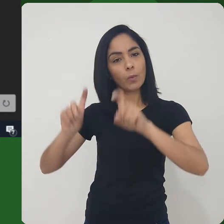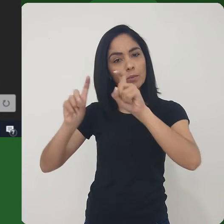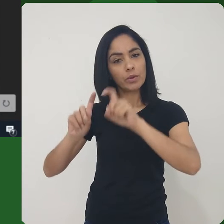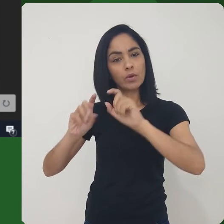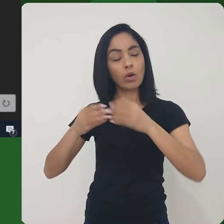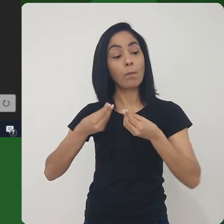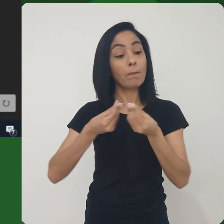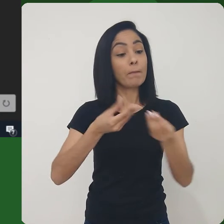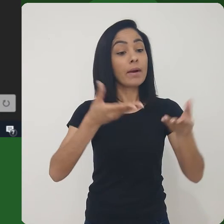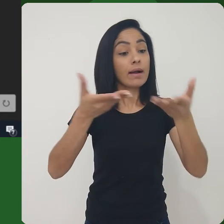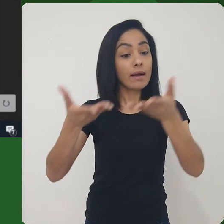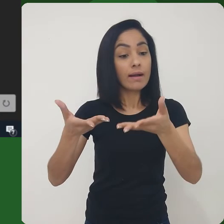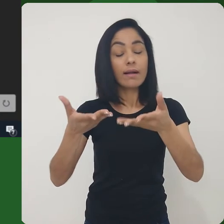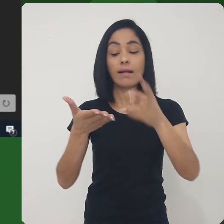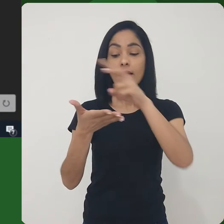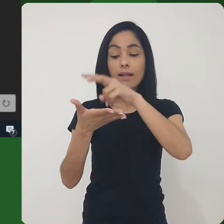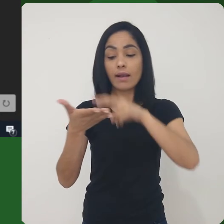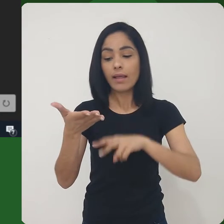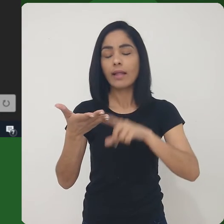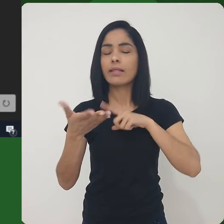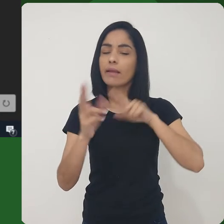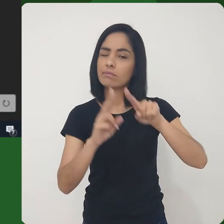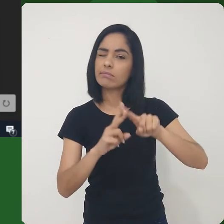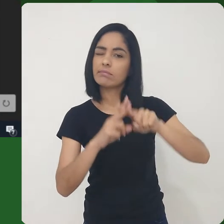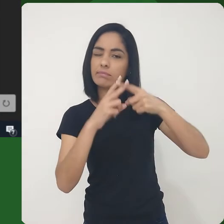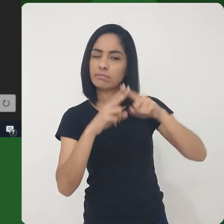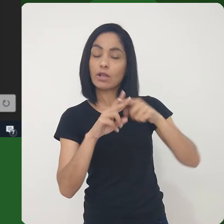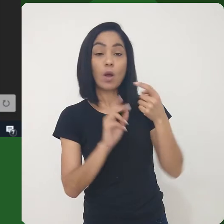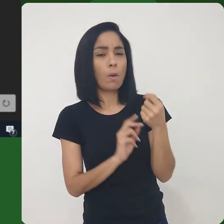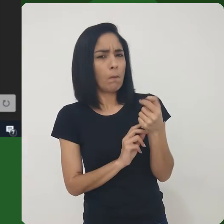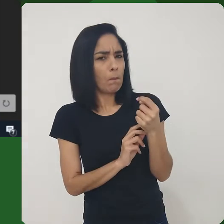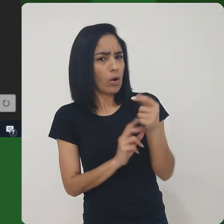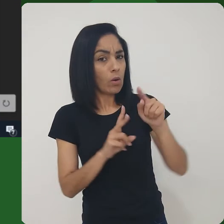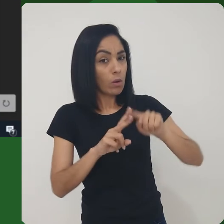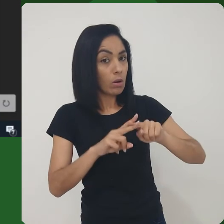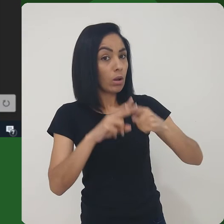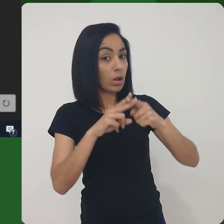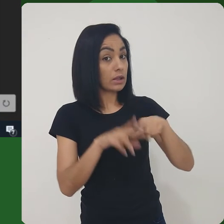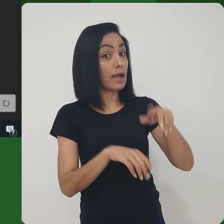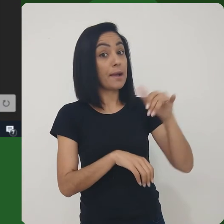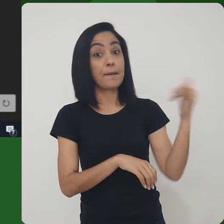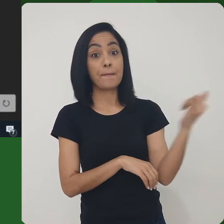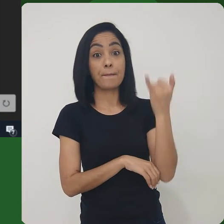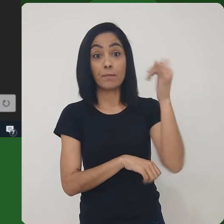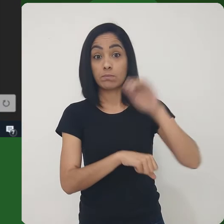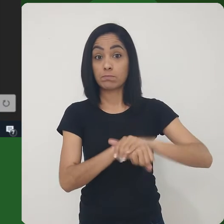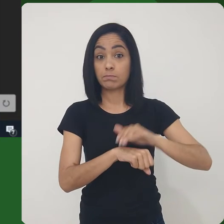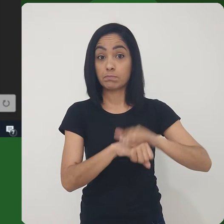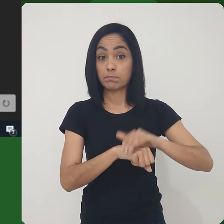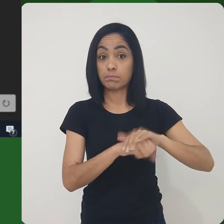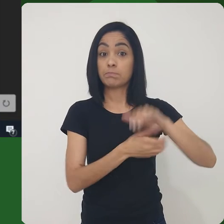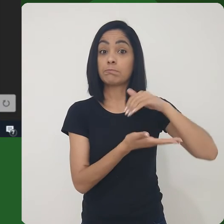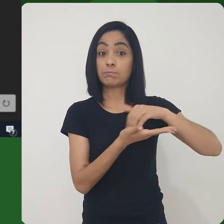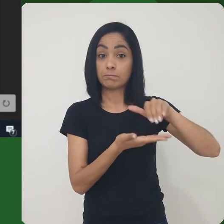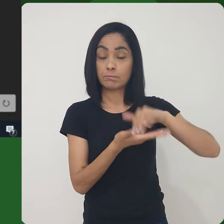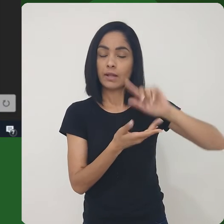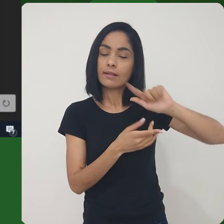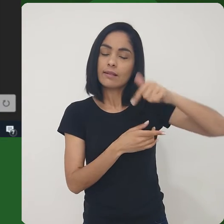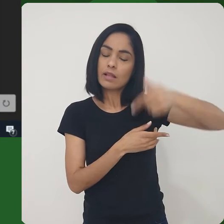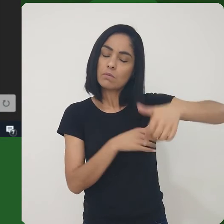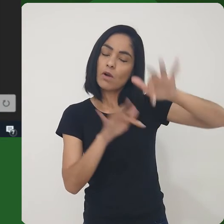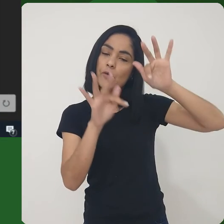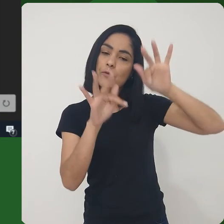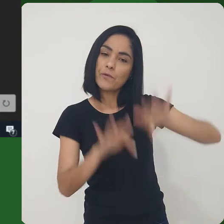depois é encaminhado, é feita uma leitura, algumas modificações, mas aí é muito importante o papel do secretário, e depois